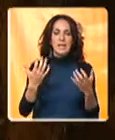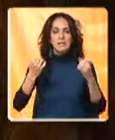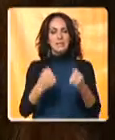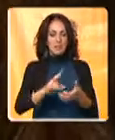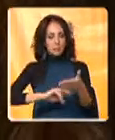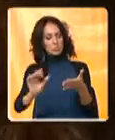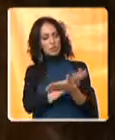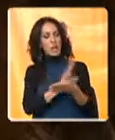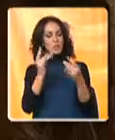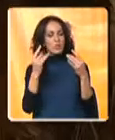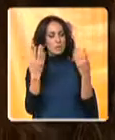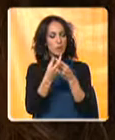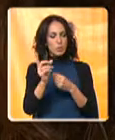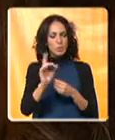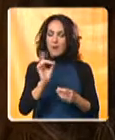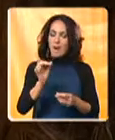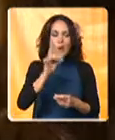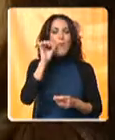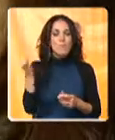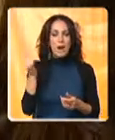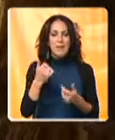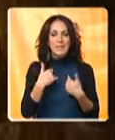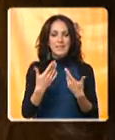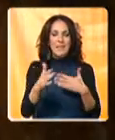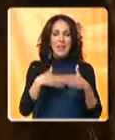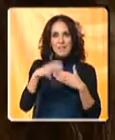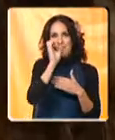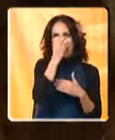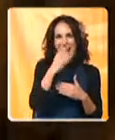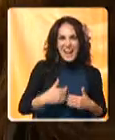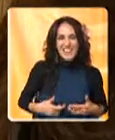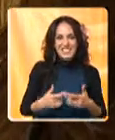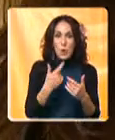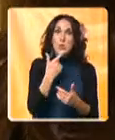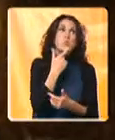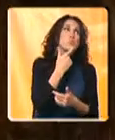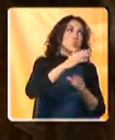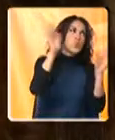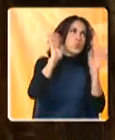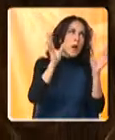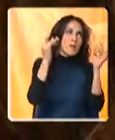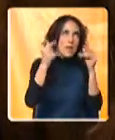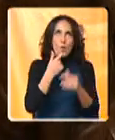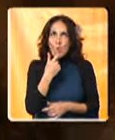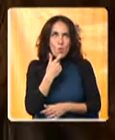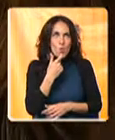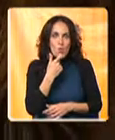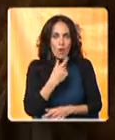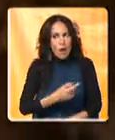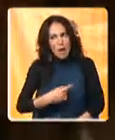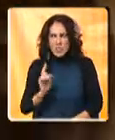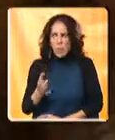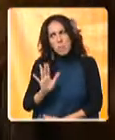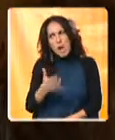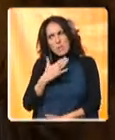que leem o jornal e não brincam connosco. É um pai que faz palhaçadas até demais às vezes. Tens de pôr em ordem o teu